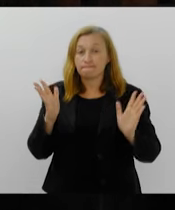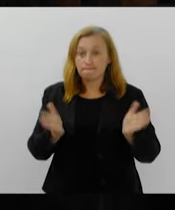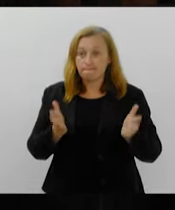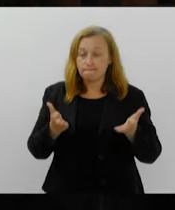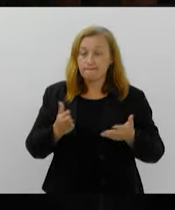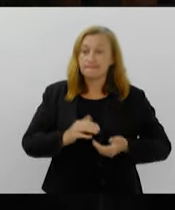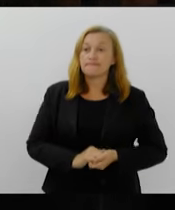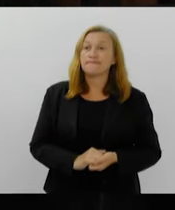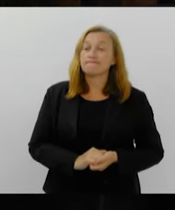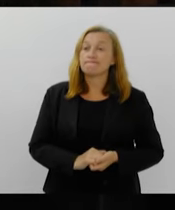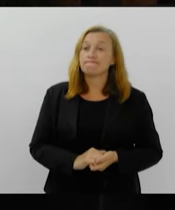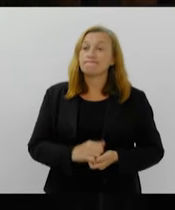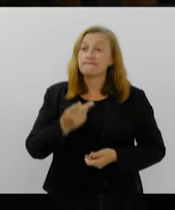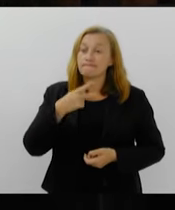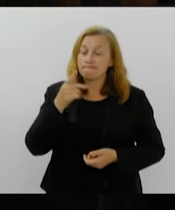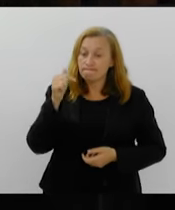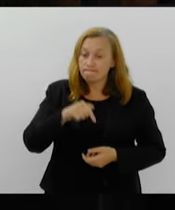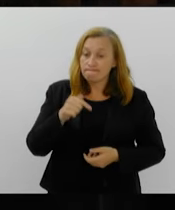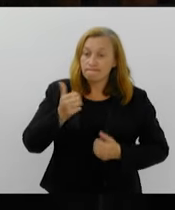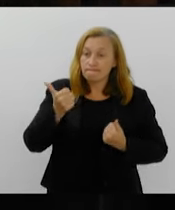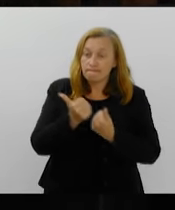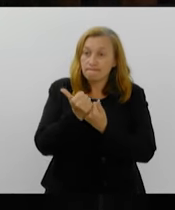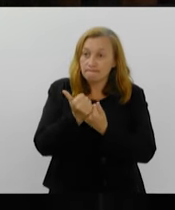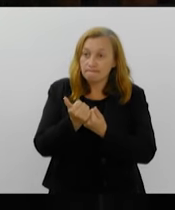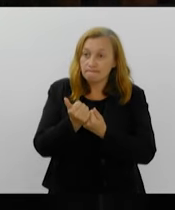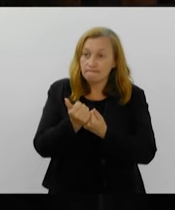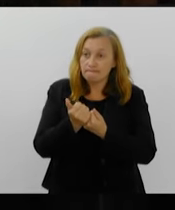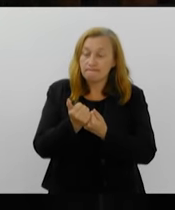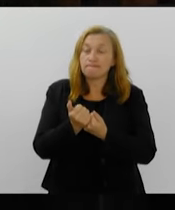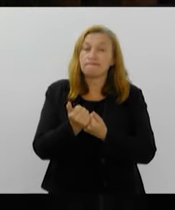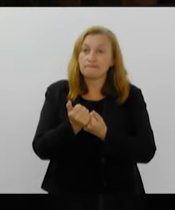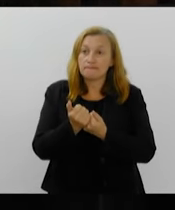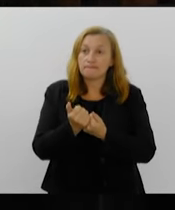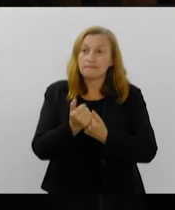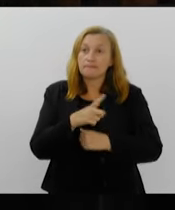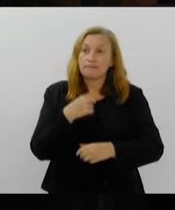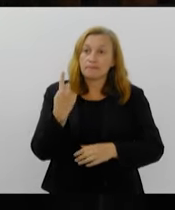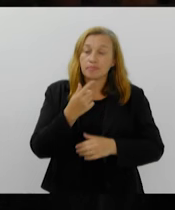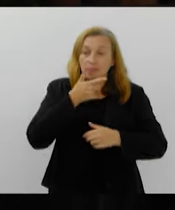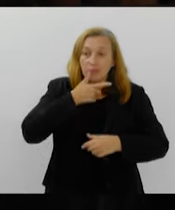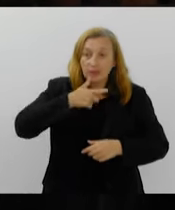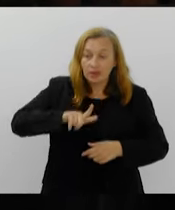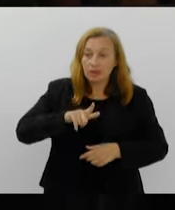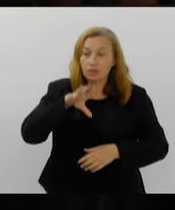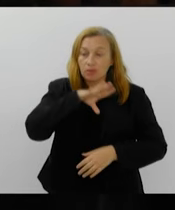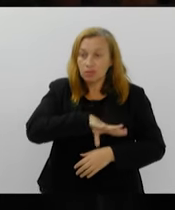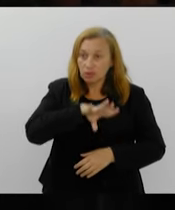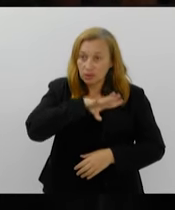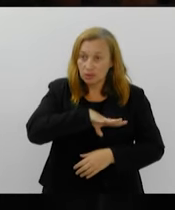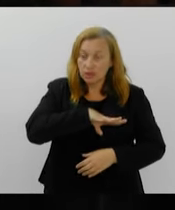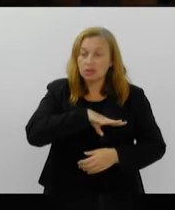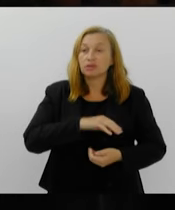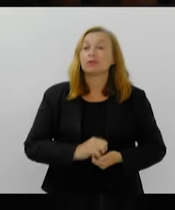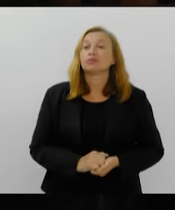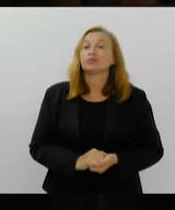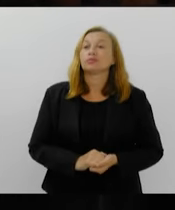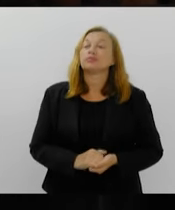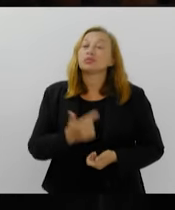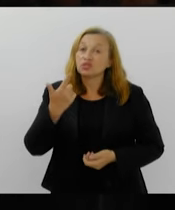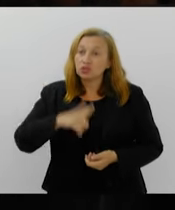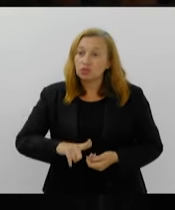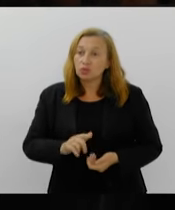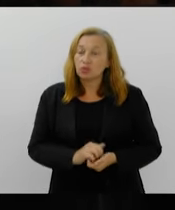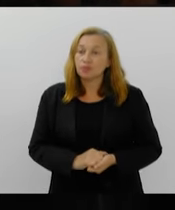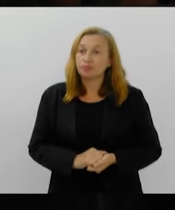fazer aqui uma manifestação em apoio em reverência ao nosso idioma ao português e mais uma